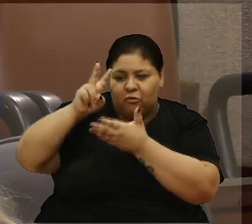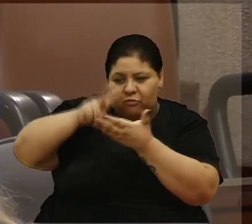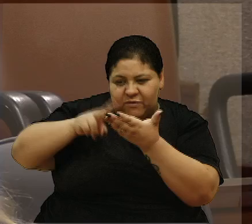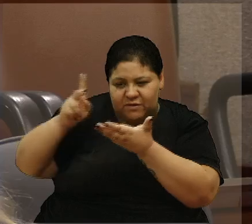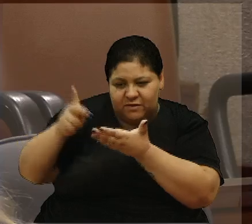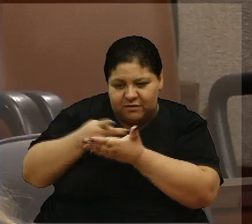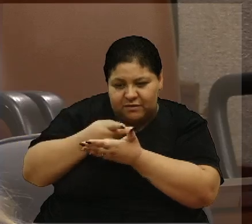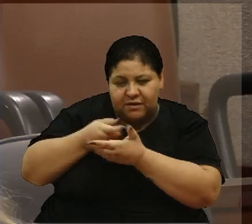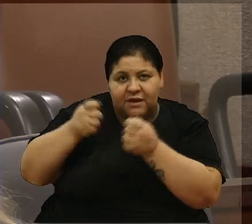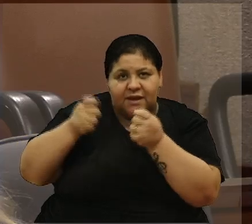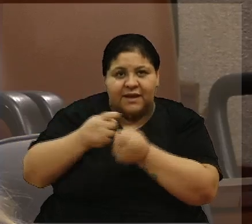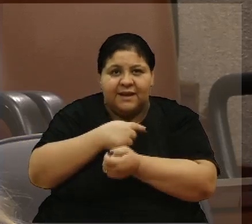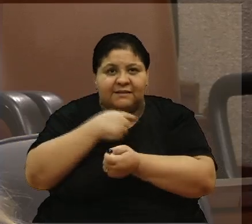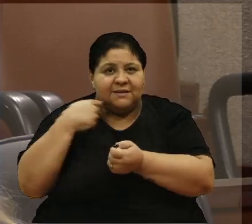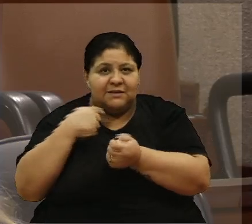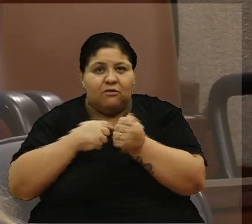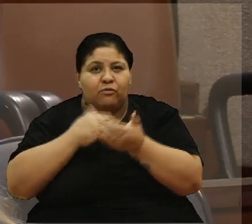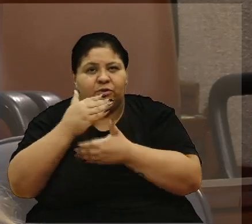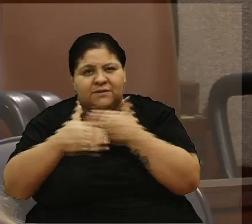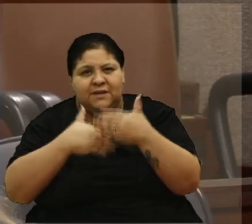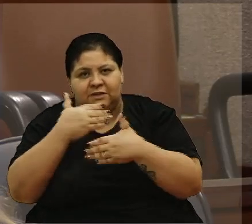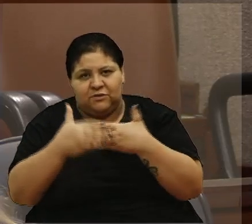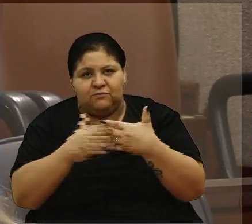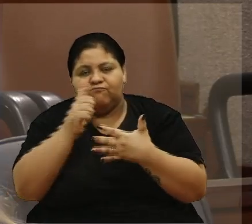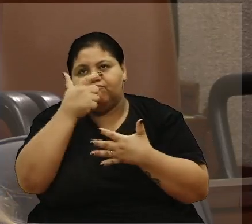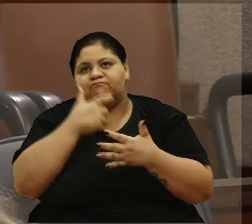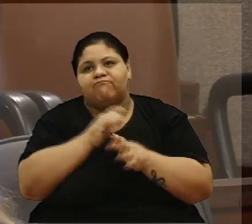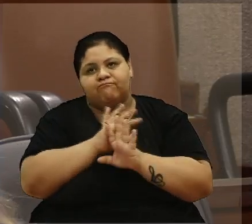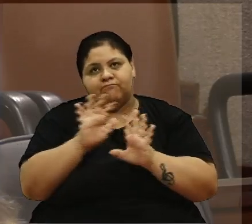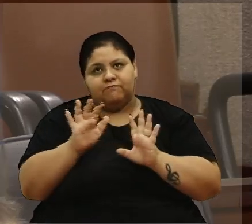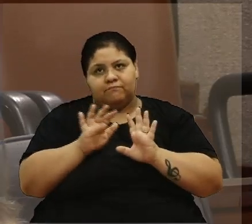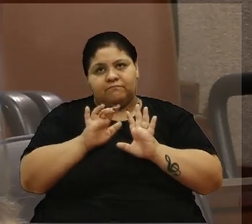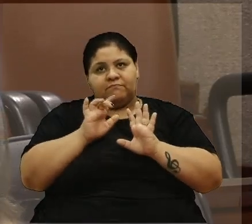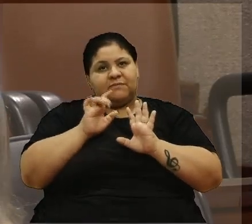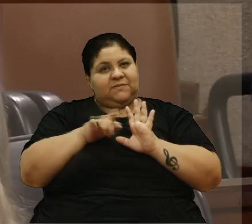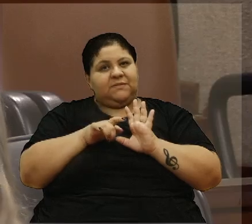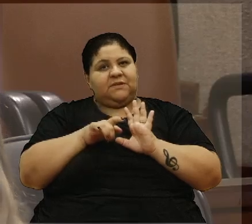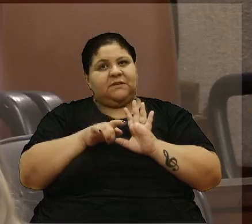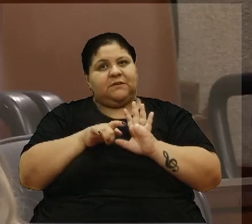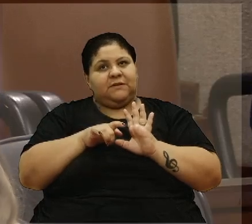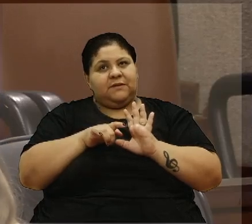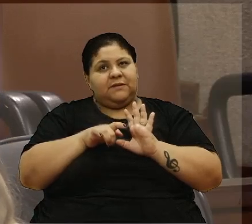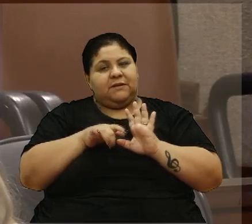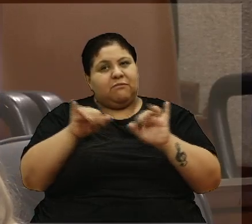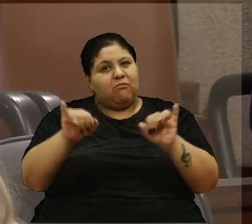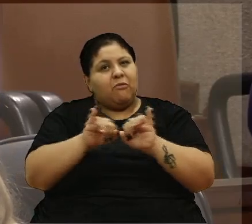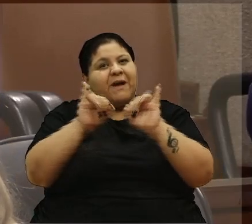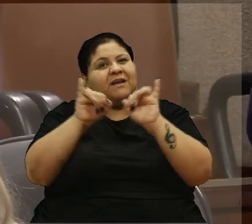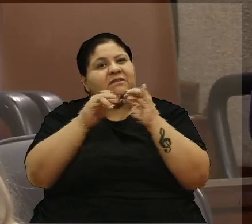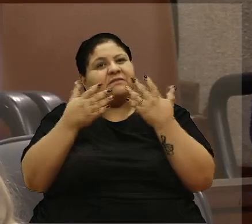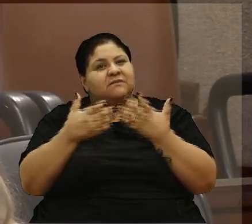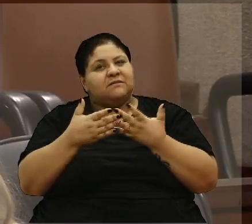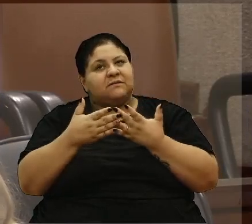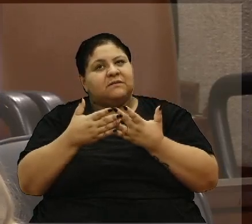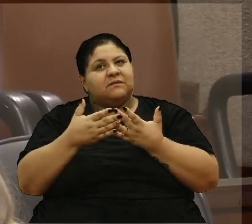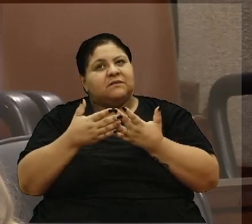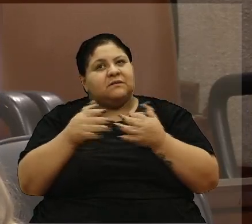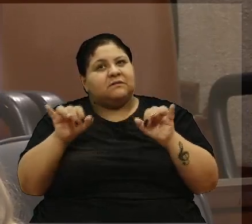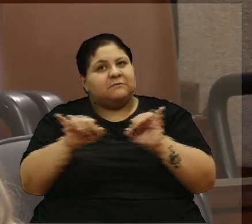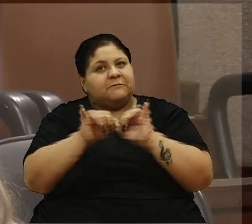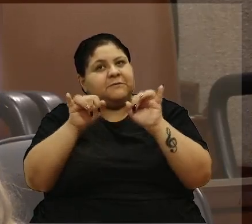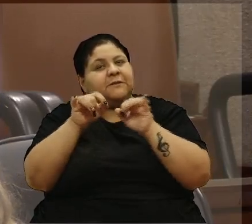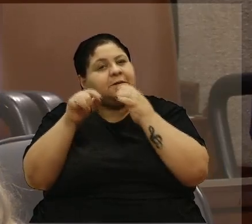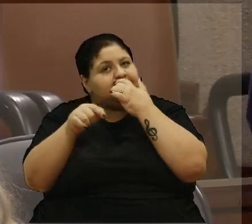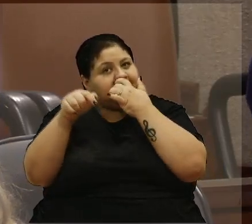querer retardar um processo, eu acho que aí também é sacanagem. Concordo com o que o senhor falou, mas daí é sacanagem deixar vir a